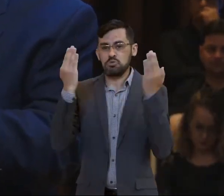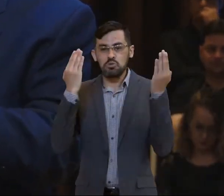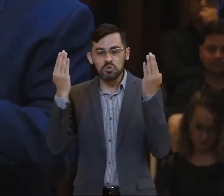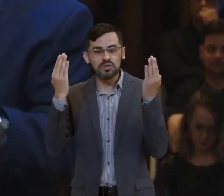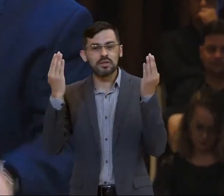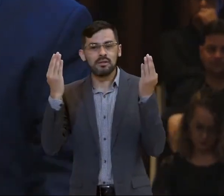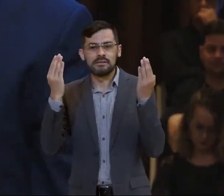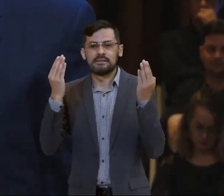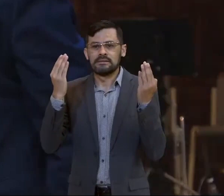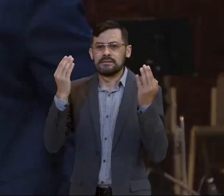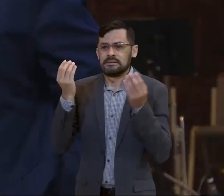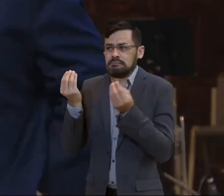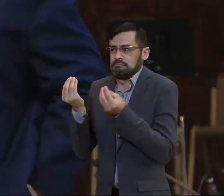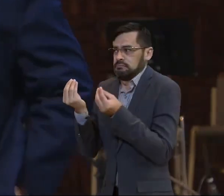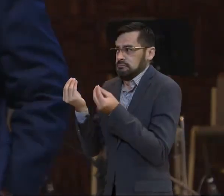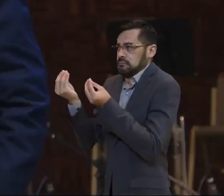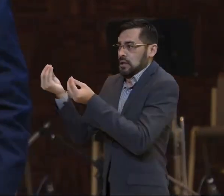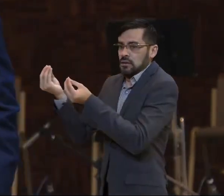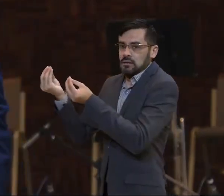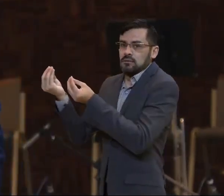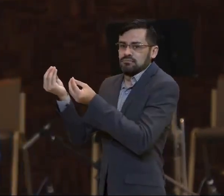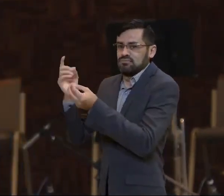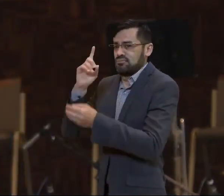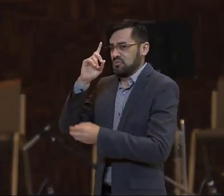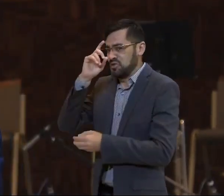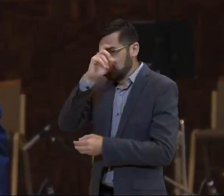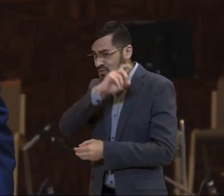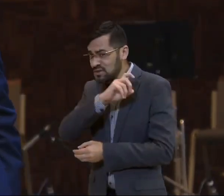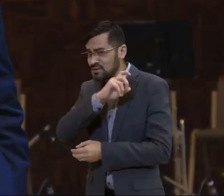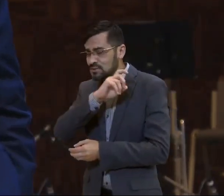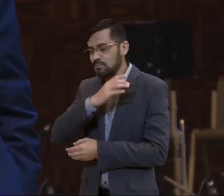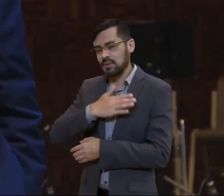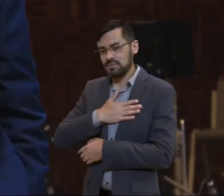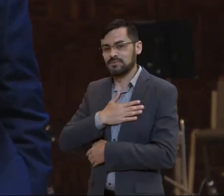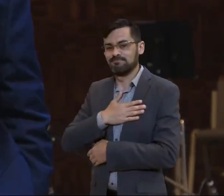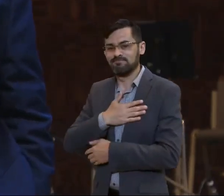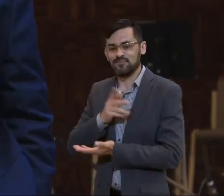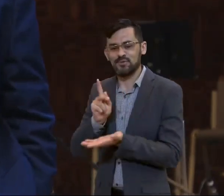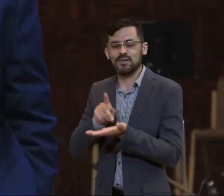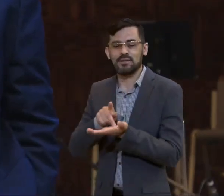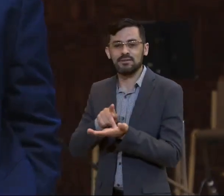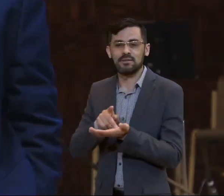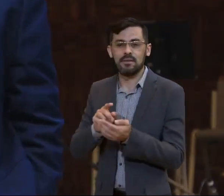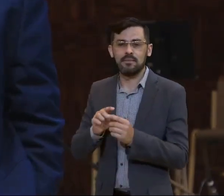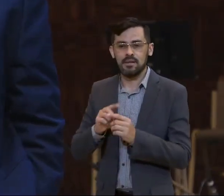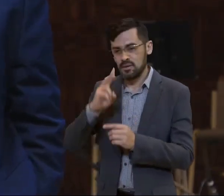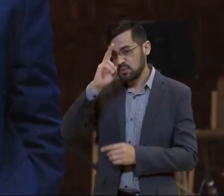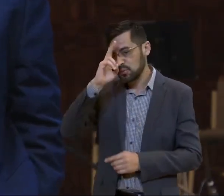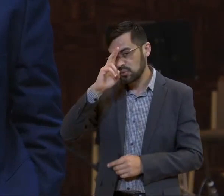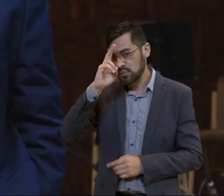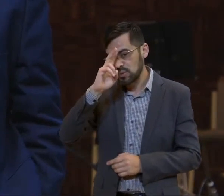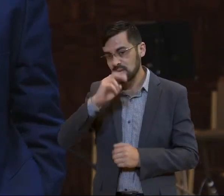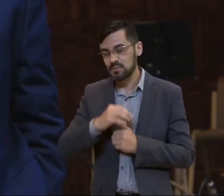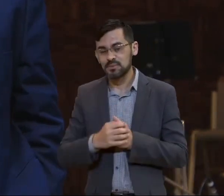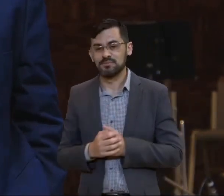foi difícil. Foi bastante complicado na minha alma. Eu me lembro que